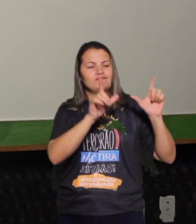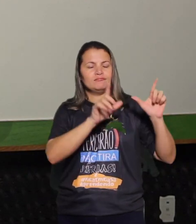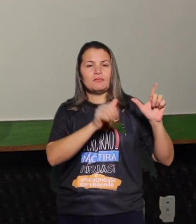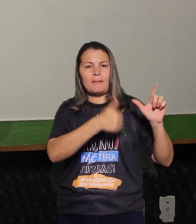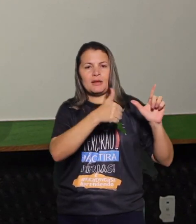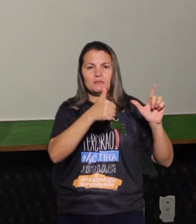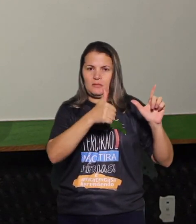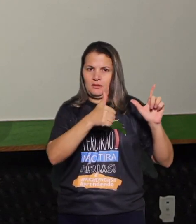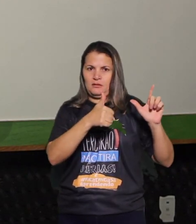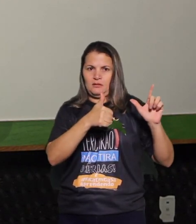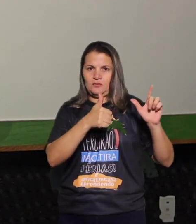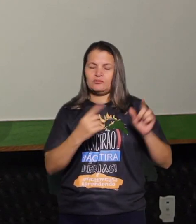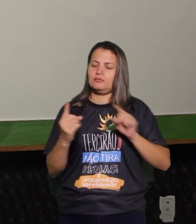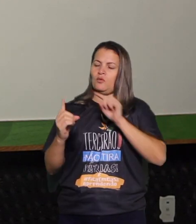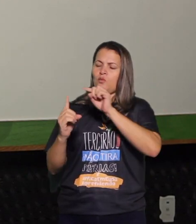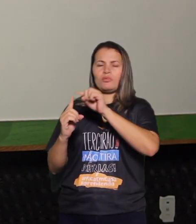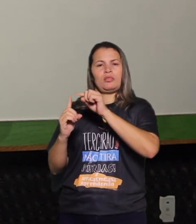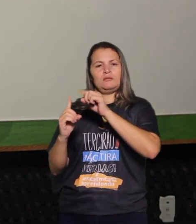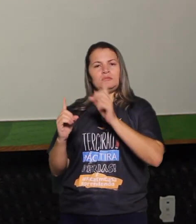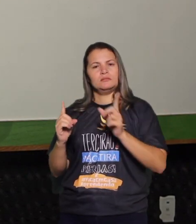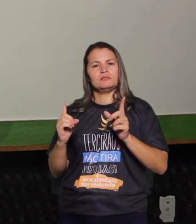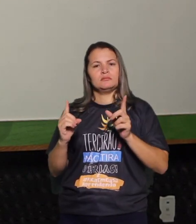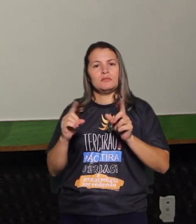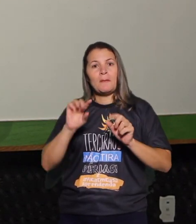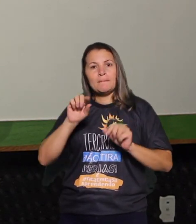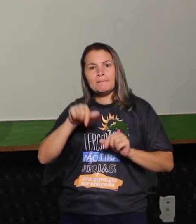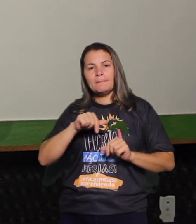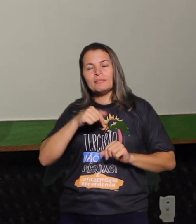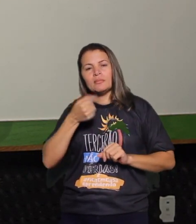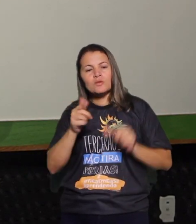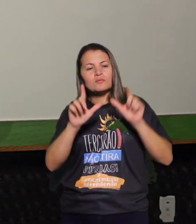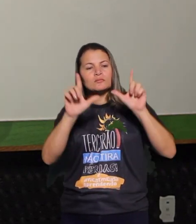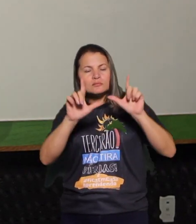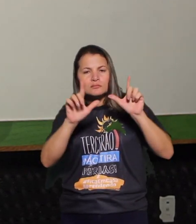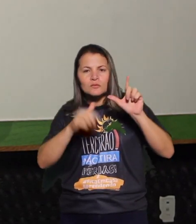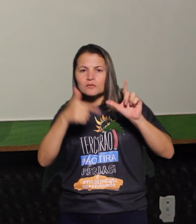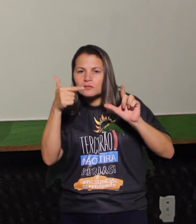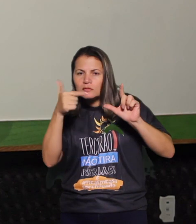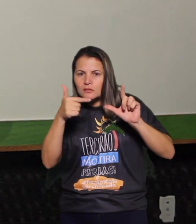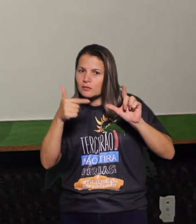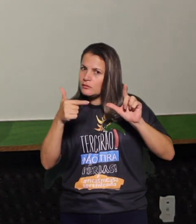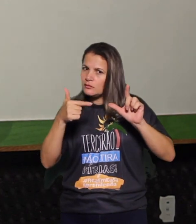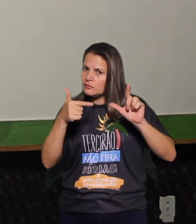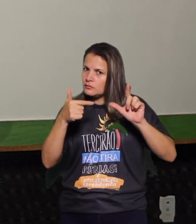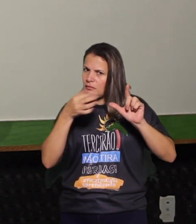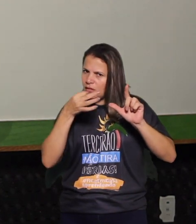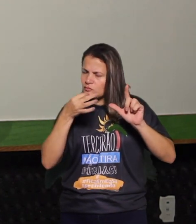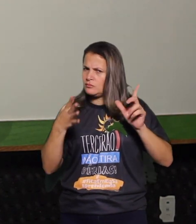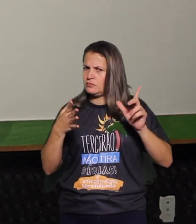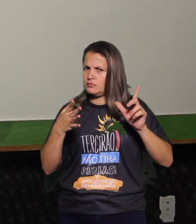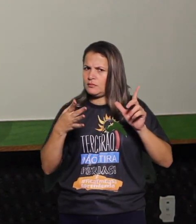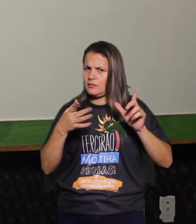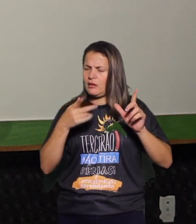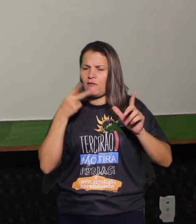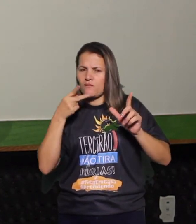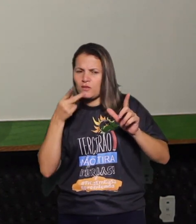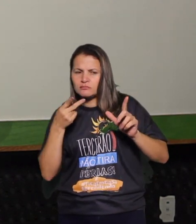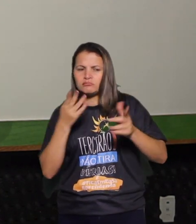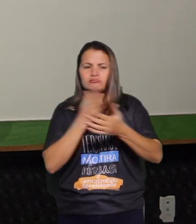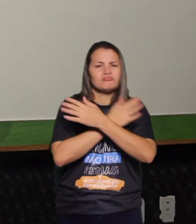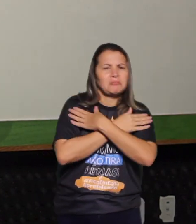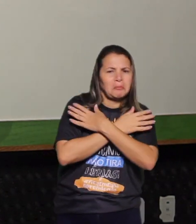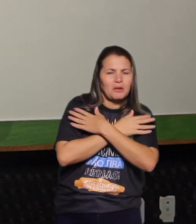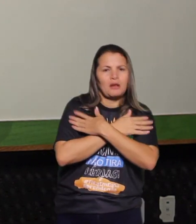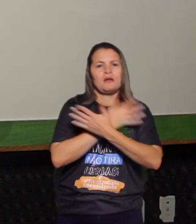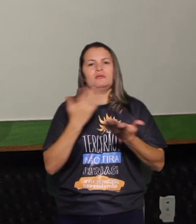sentido literal, o dedo. No segundo, ela faz uma crítica. Ela fala da questão do desemprego, ela fala